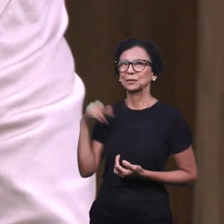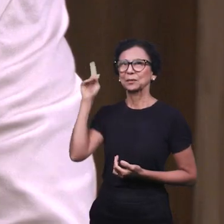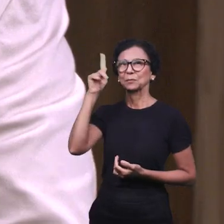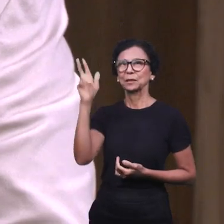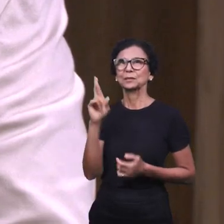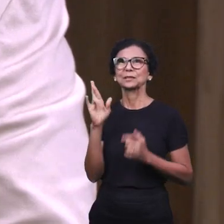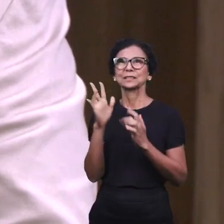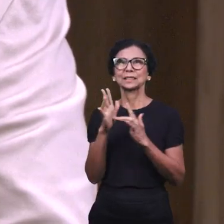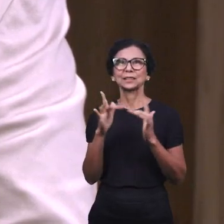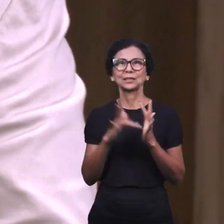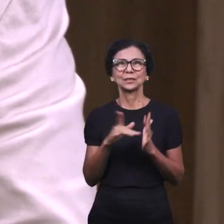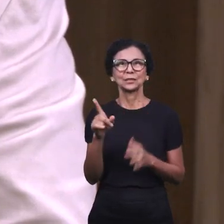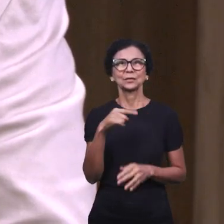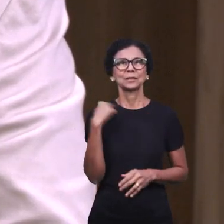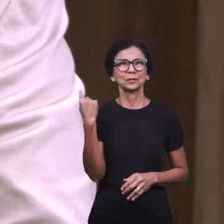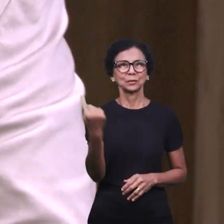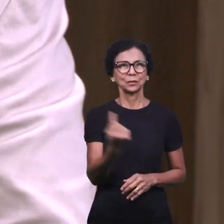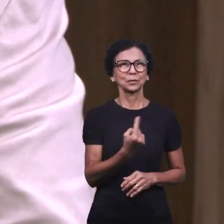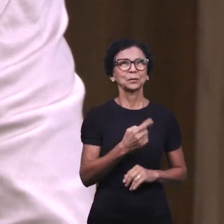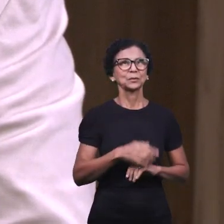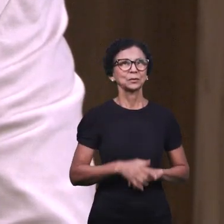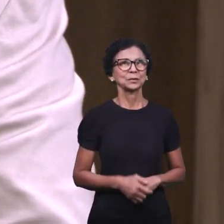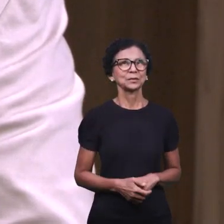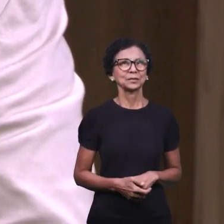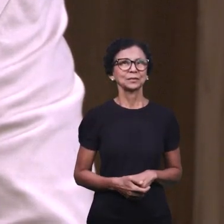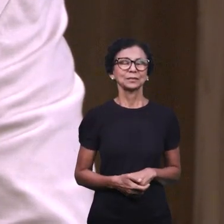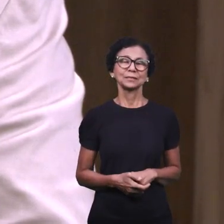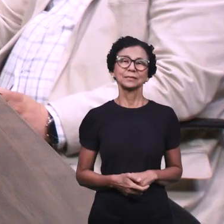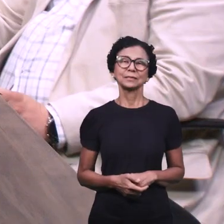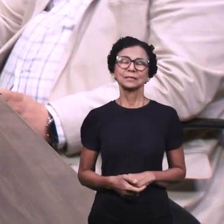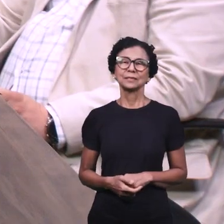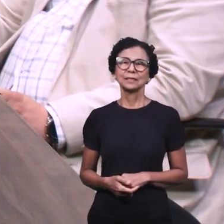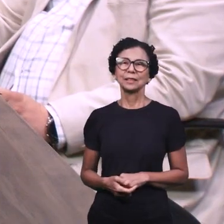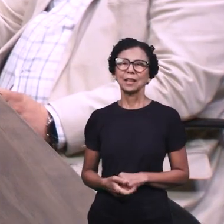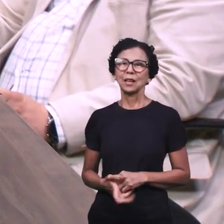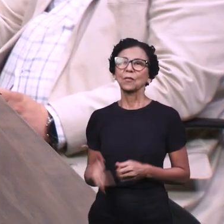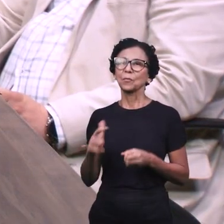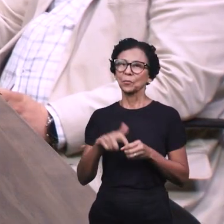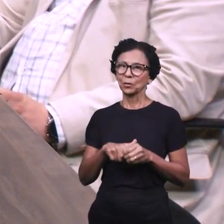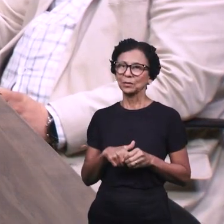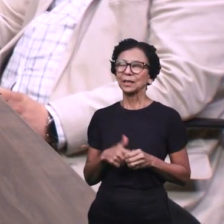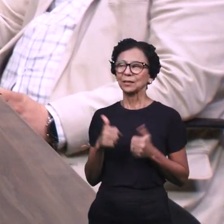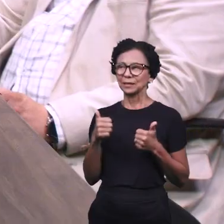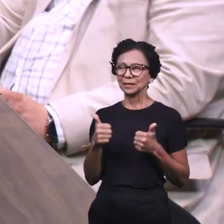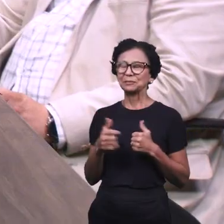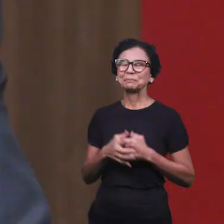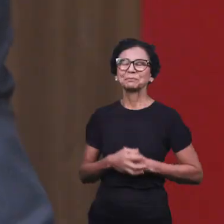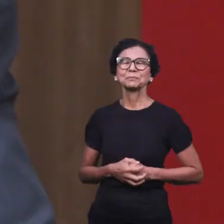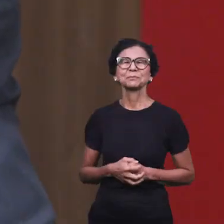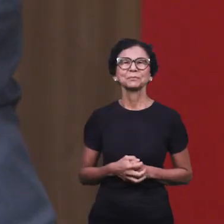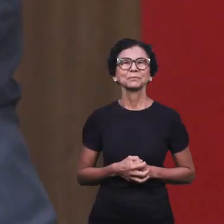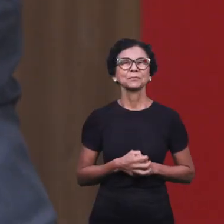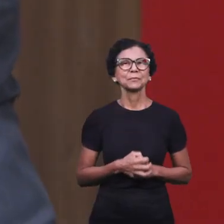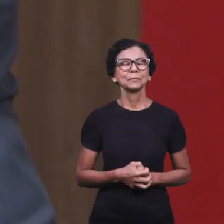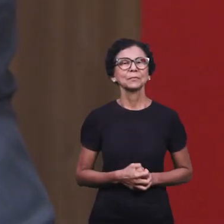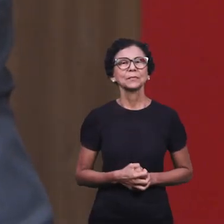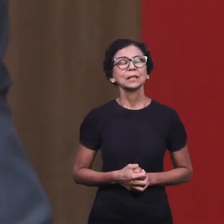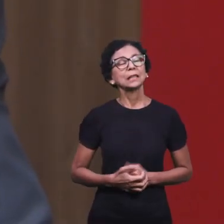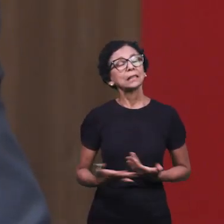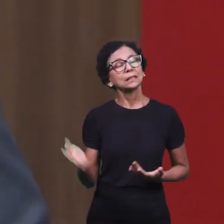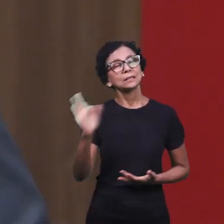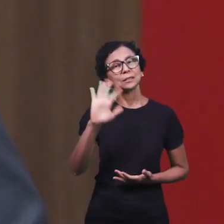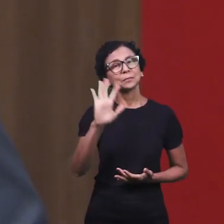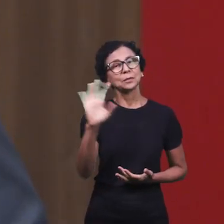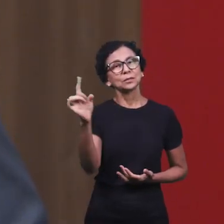do Senhor a todos os irmãos. Amém. Estaremos juntos em outros programas aí pela frente também, né? Quero aproveitar também para despedir de